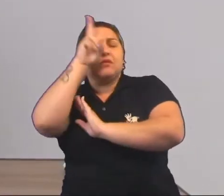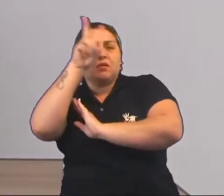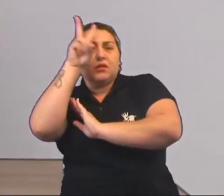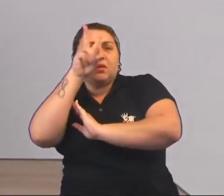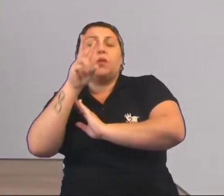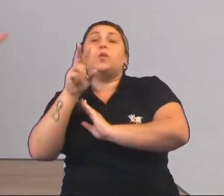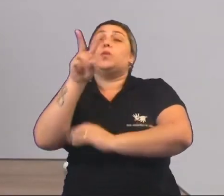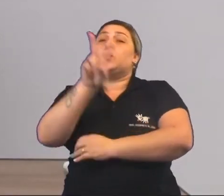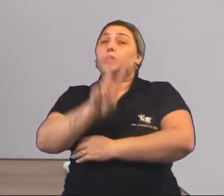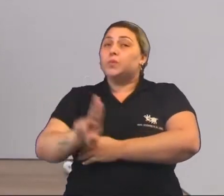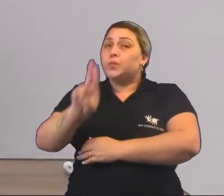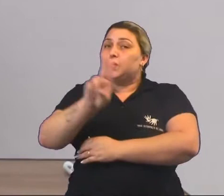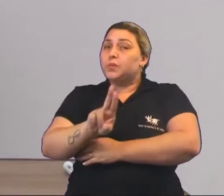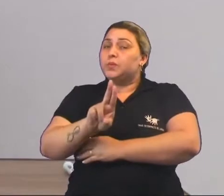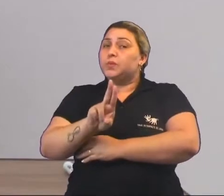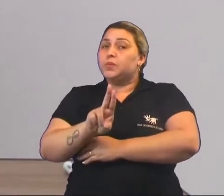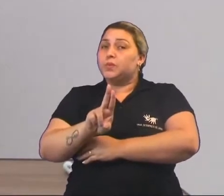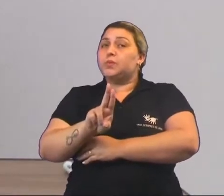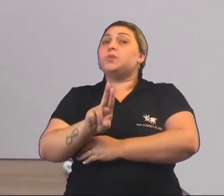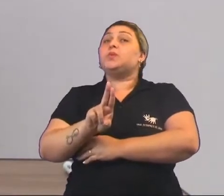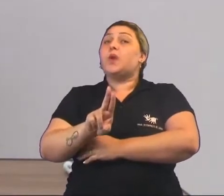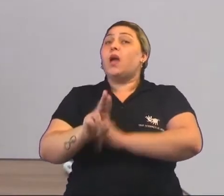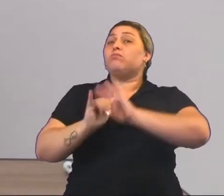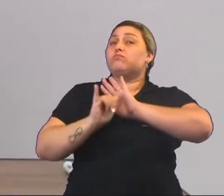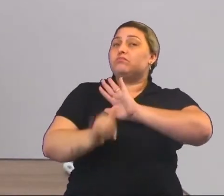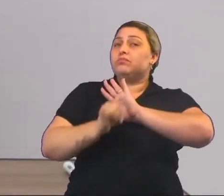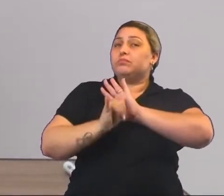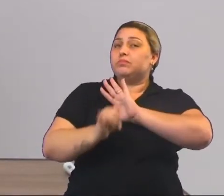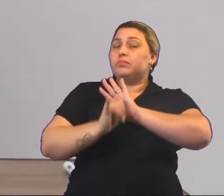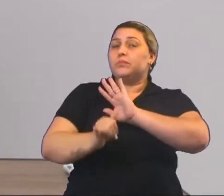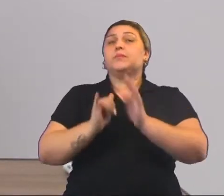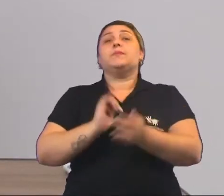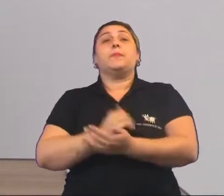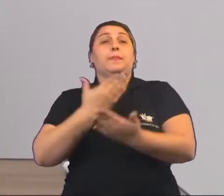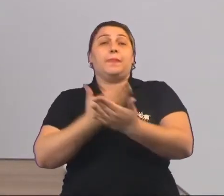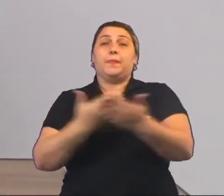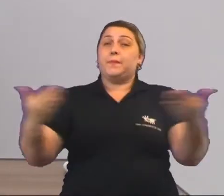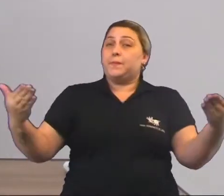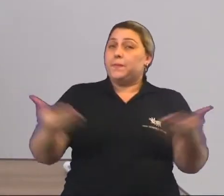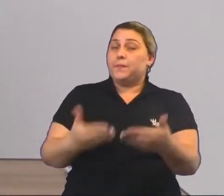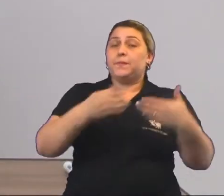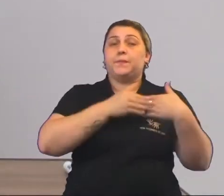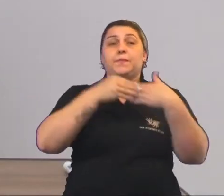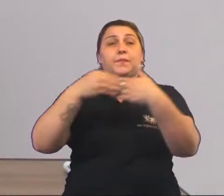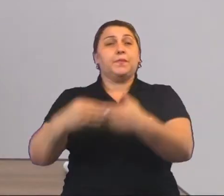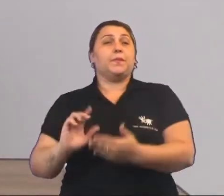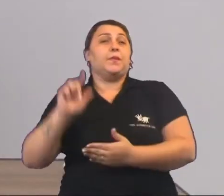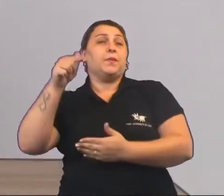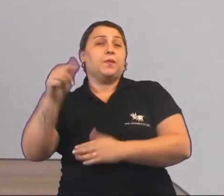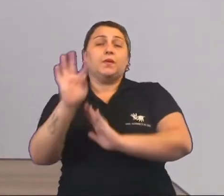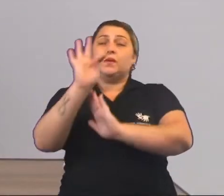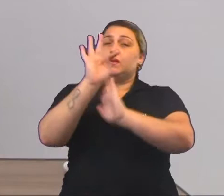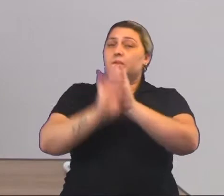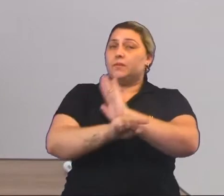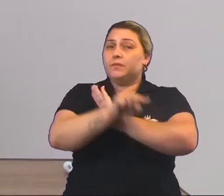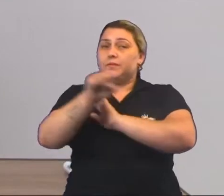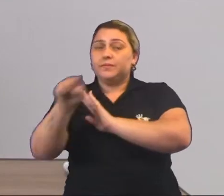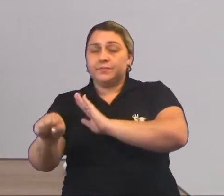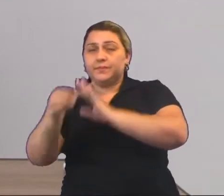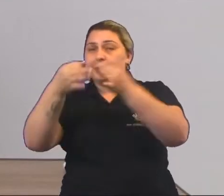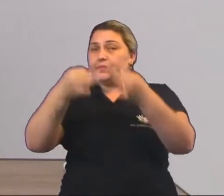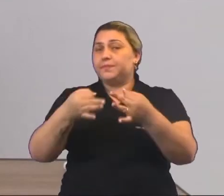Nós usamos um conto, de Luiz da Câmara Cascudo. E na aula de hoje eu trouxe um outro texto a